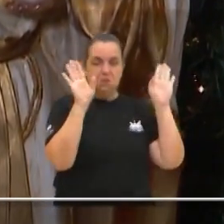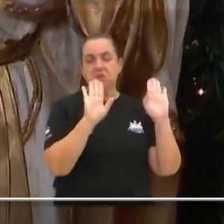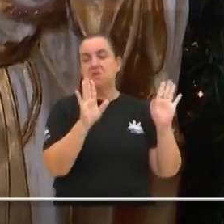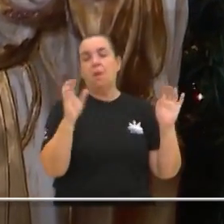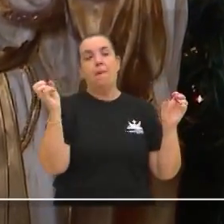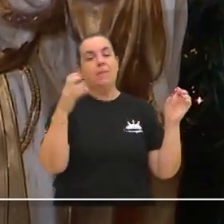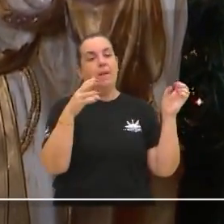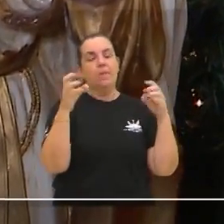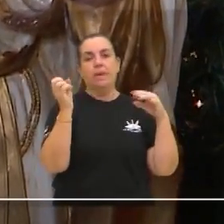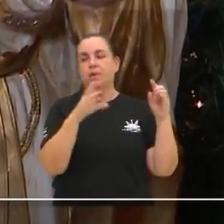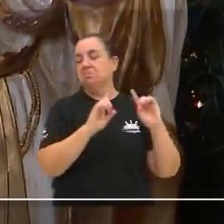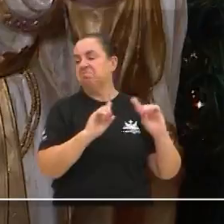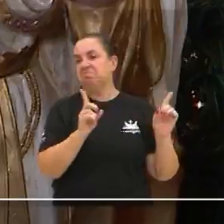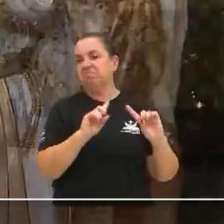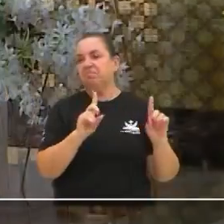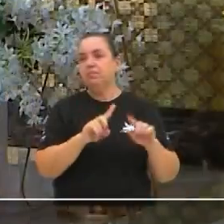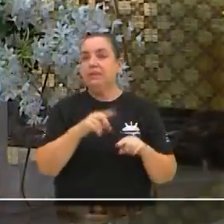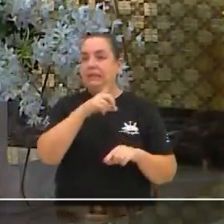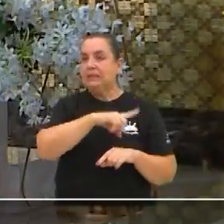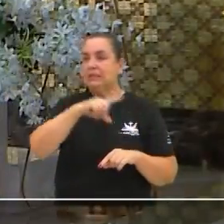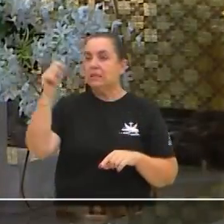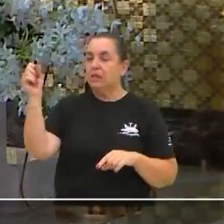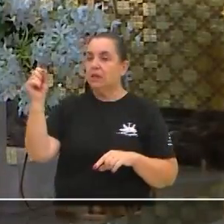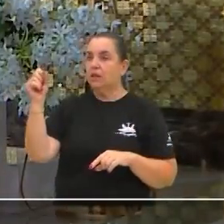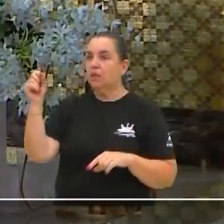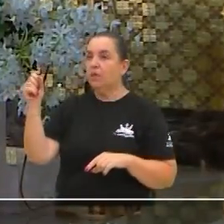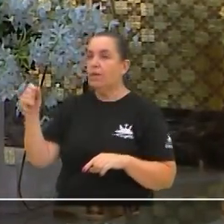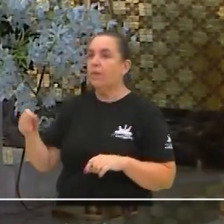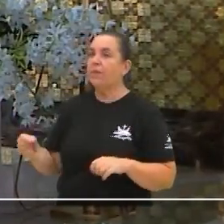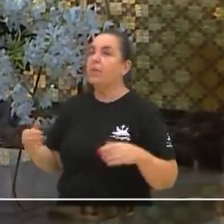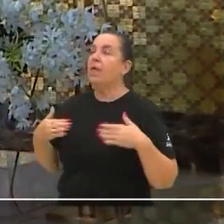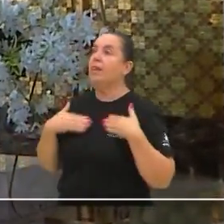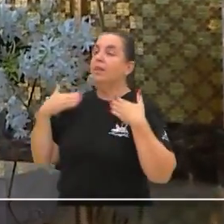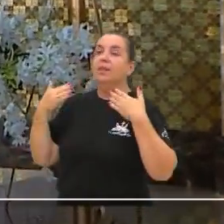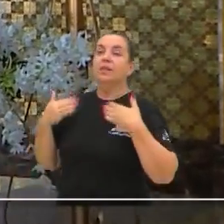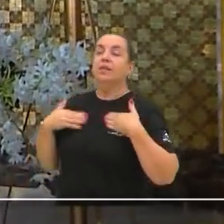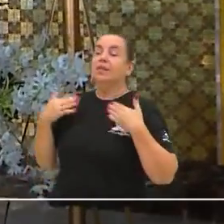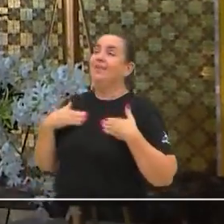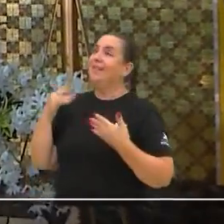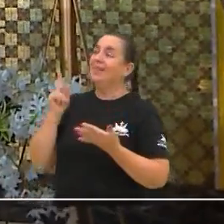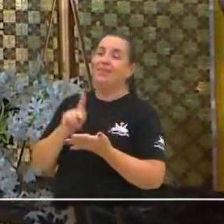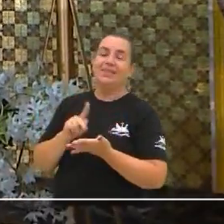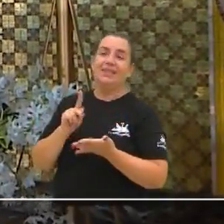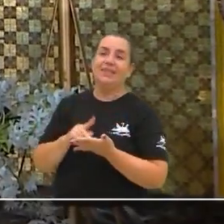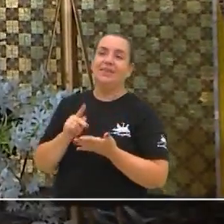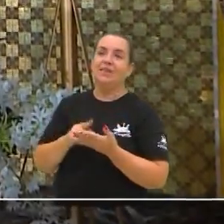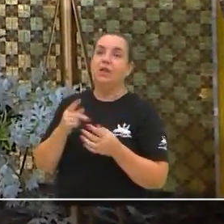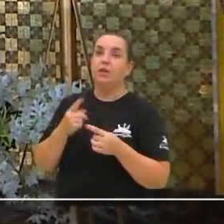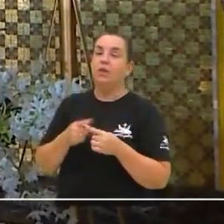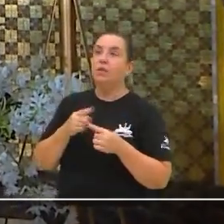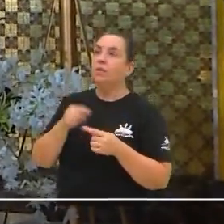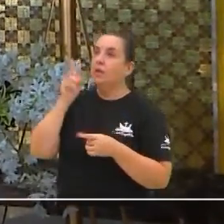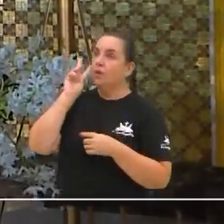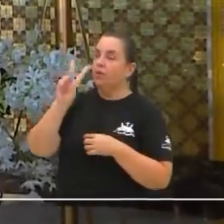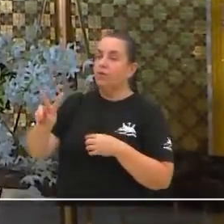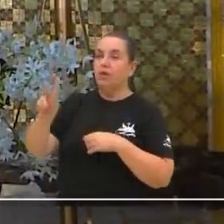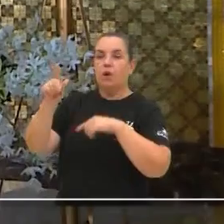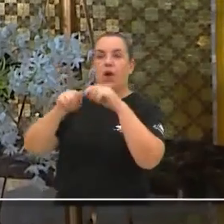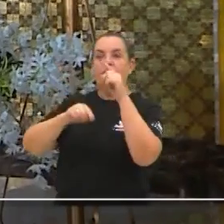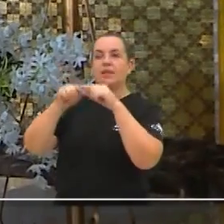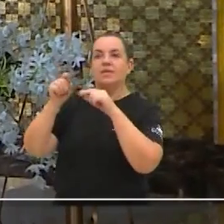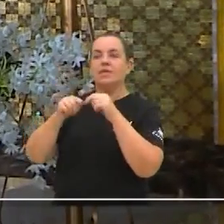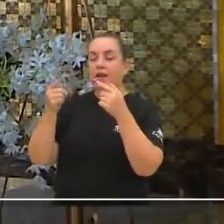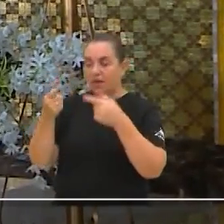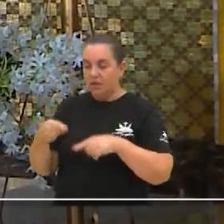Tanto que logo depois, quando saíram, brotou uma alegria imensa porque viram de novo a estrela.